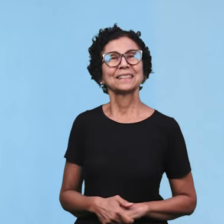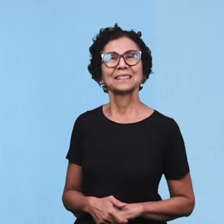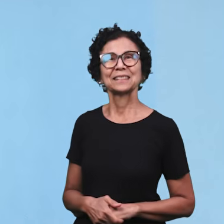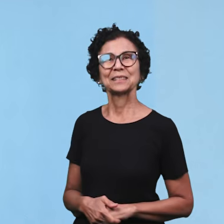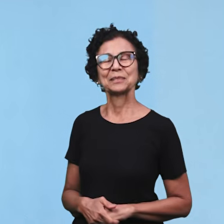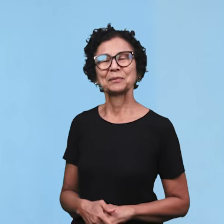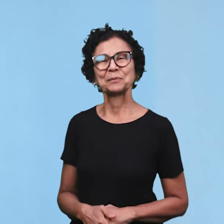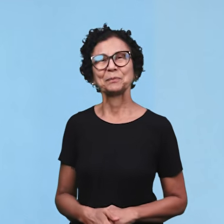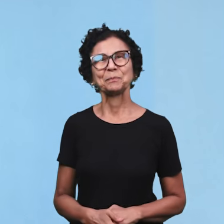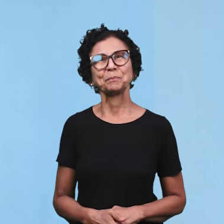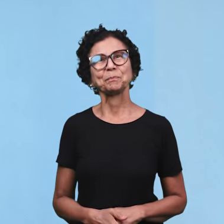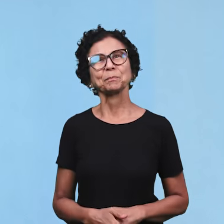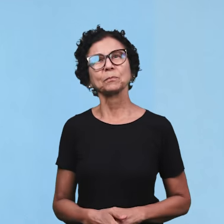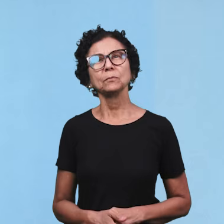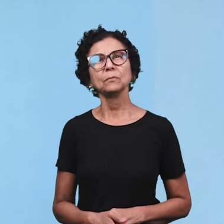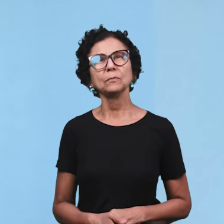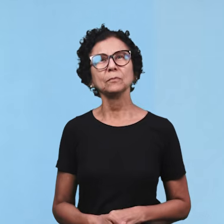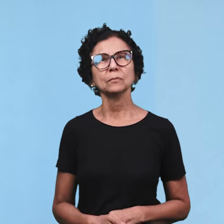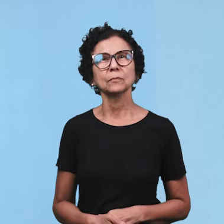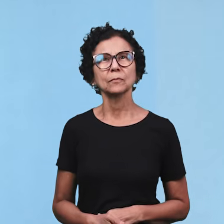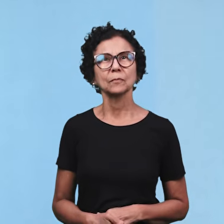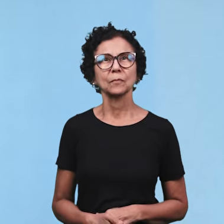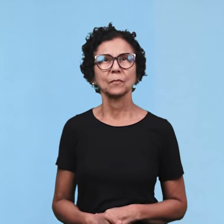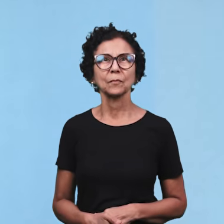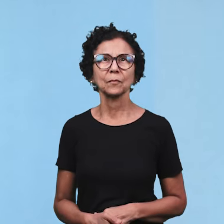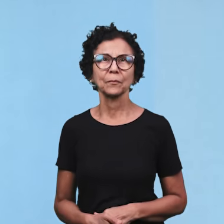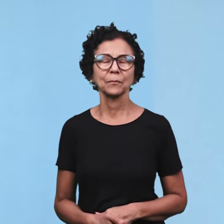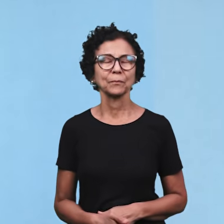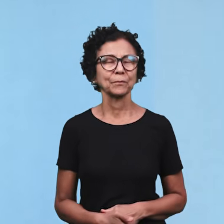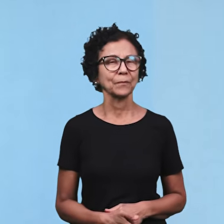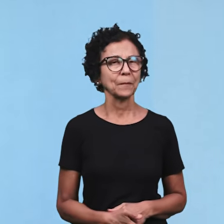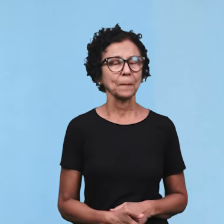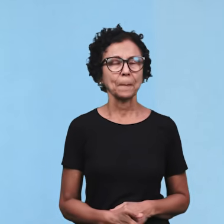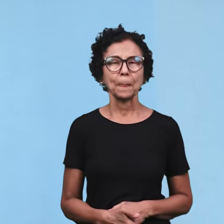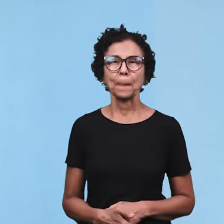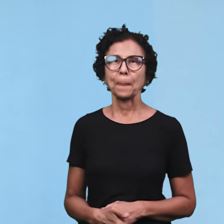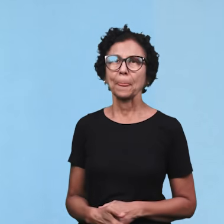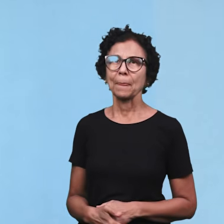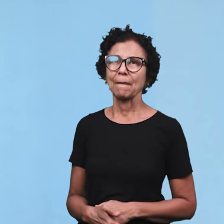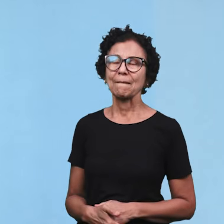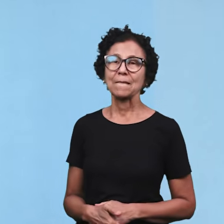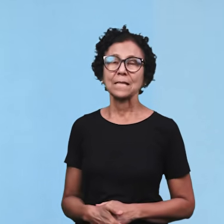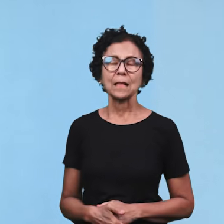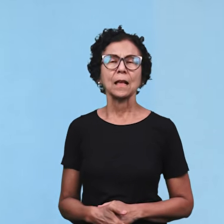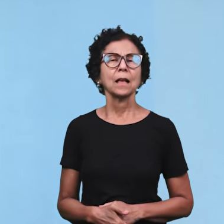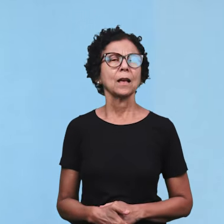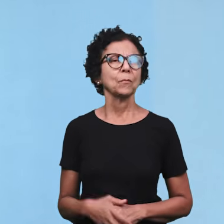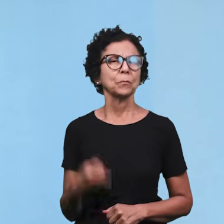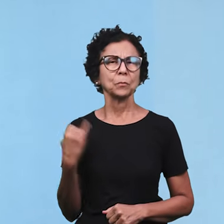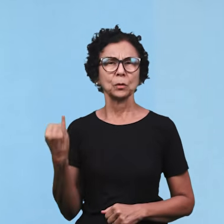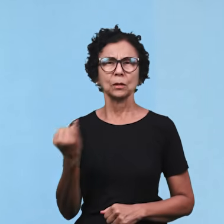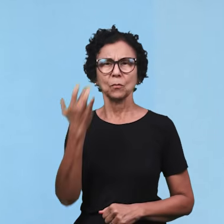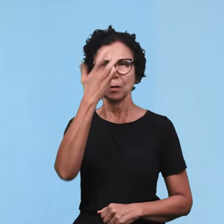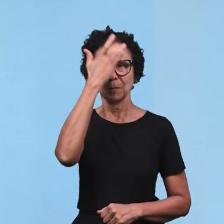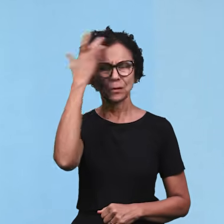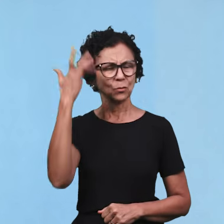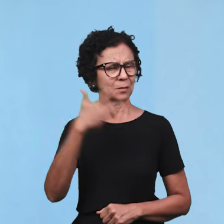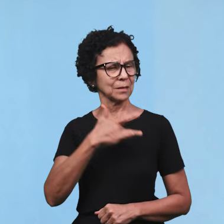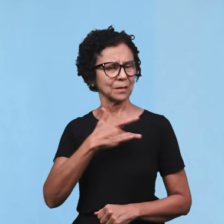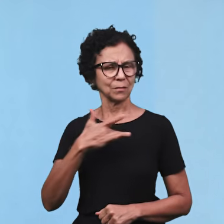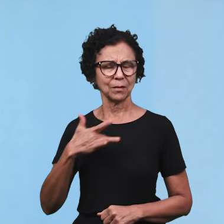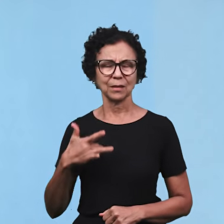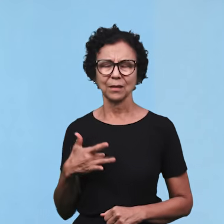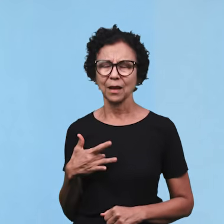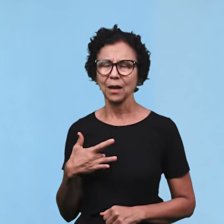Tudo isso que você falou realmente é o pilar, né, de um paciente saudável, de uma saúde, de um